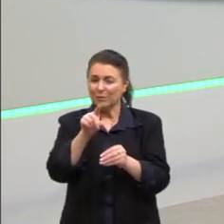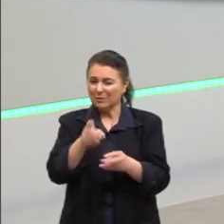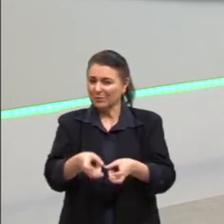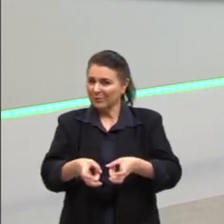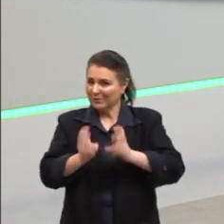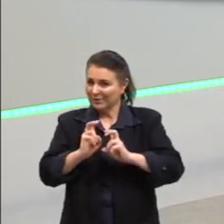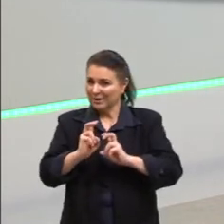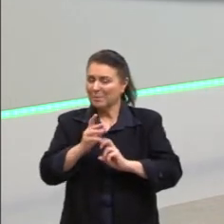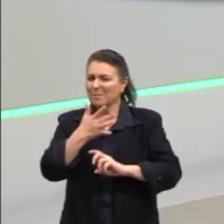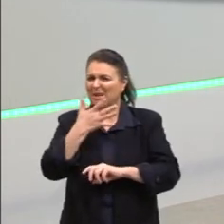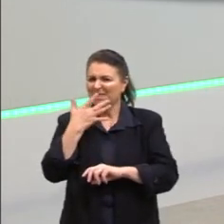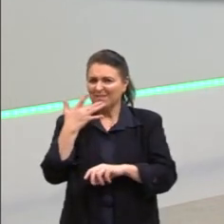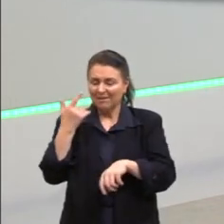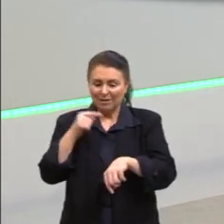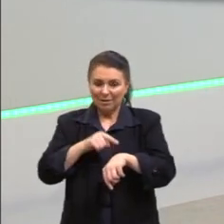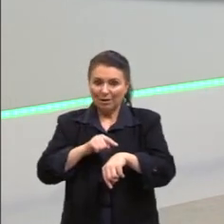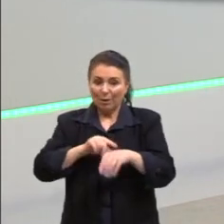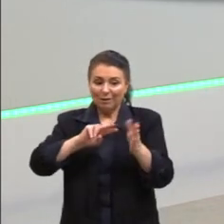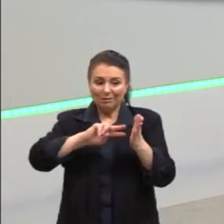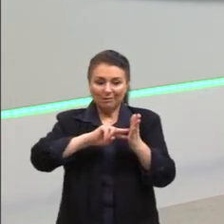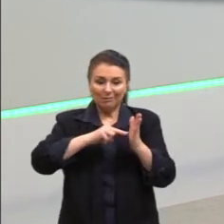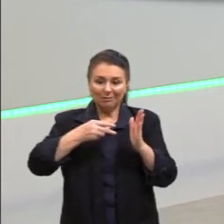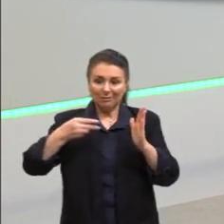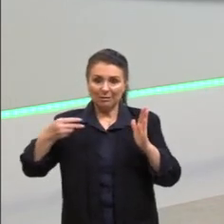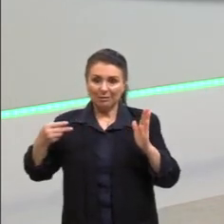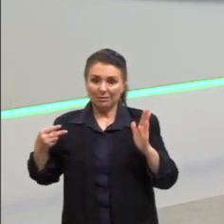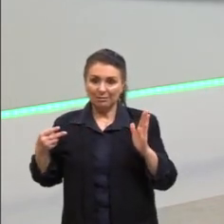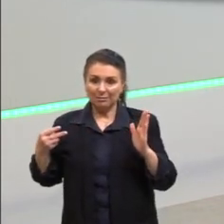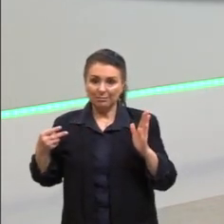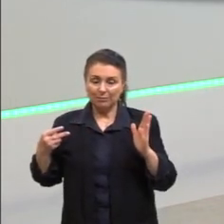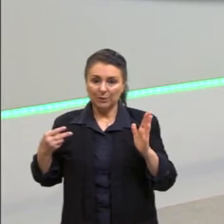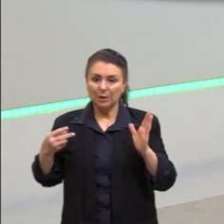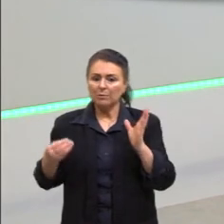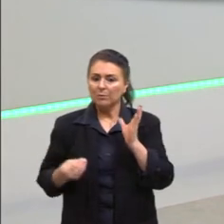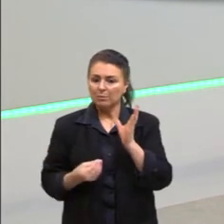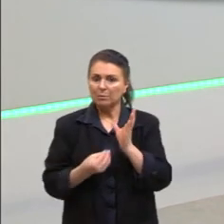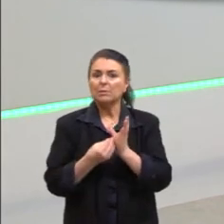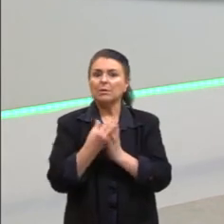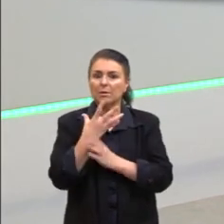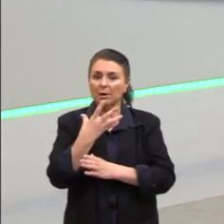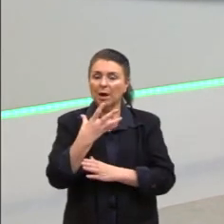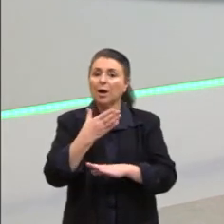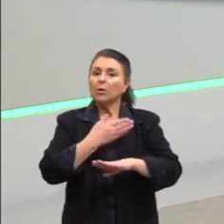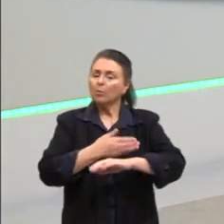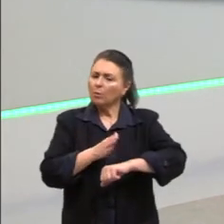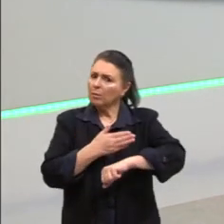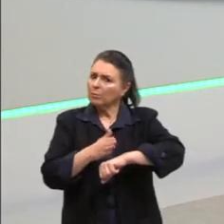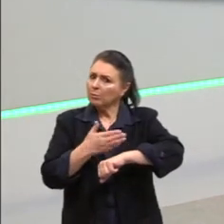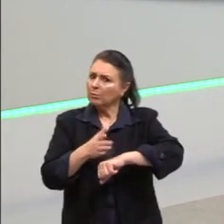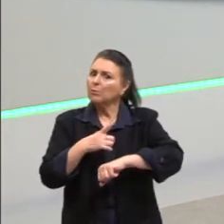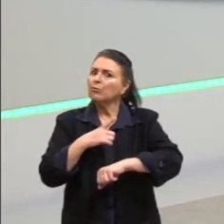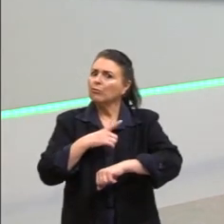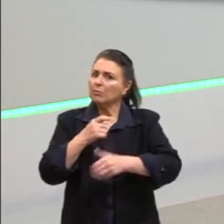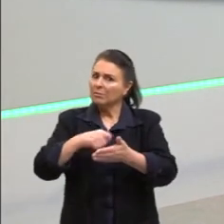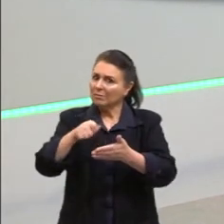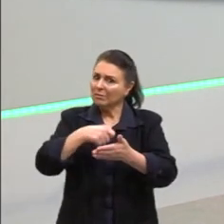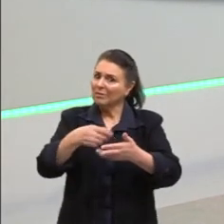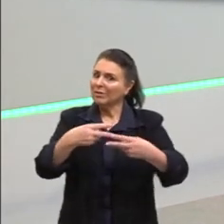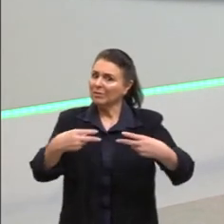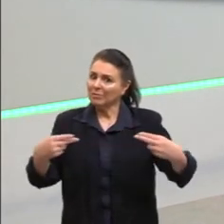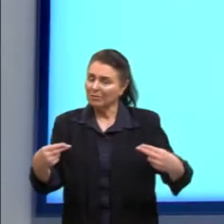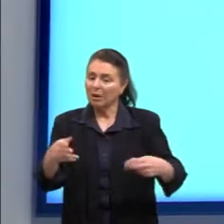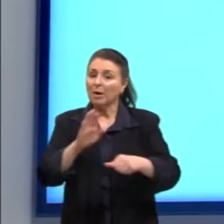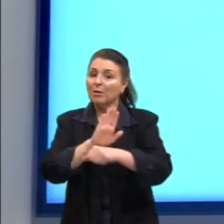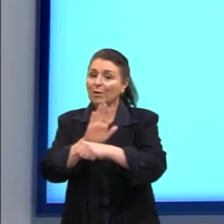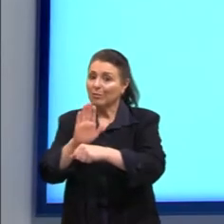mais fácil na hora de interpretar. E vocês vão ver que vocês vão criar o hábito de escrever sobre coisas, o que também ajuda lá